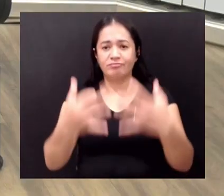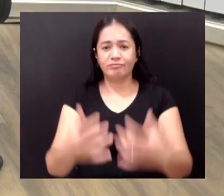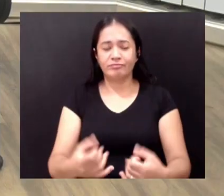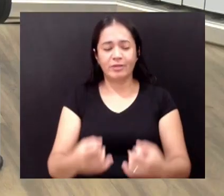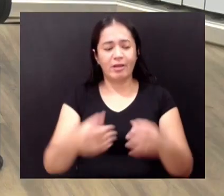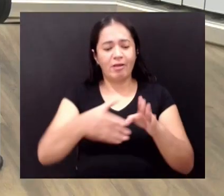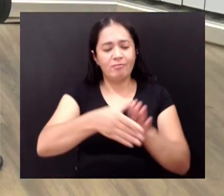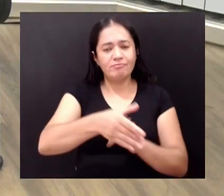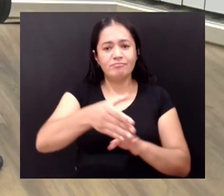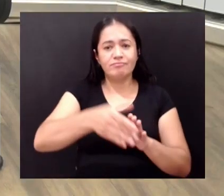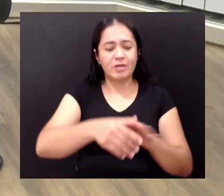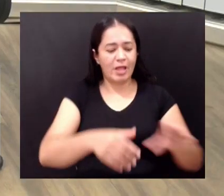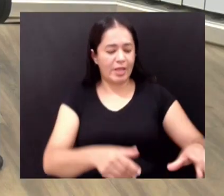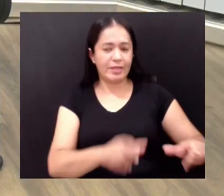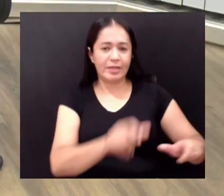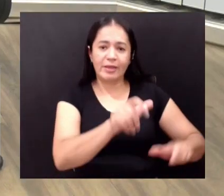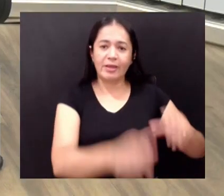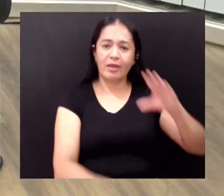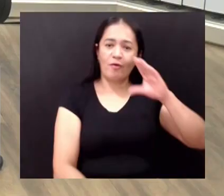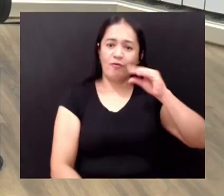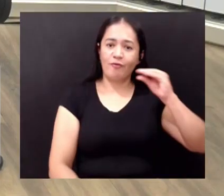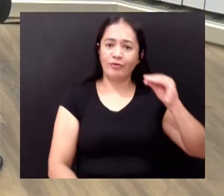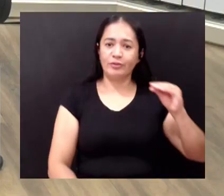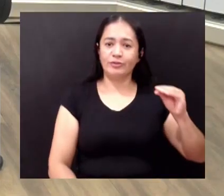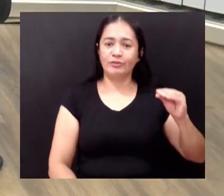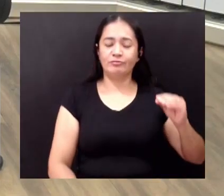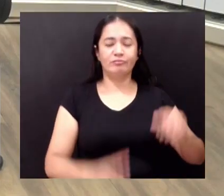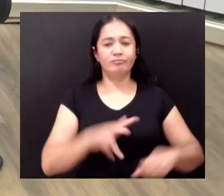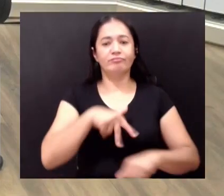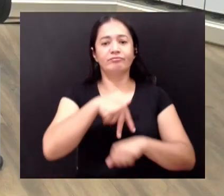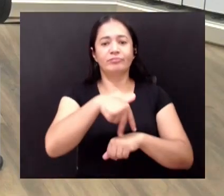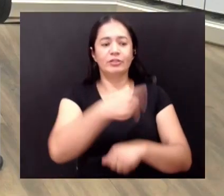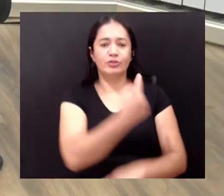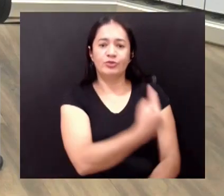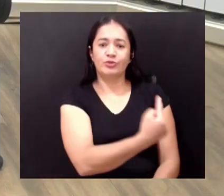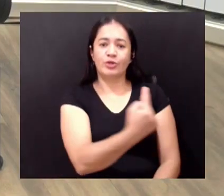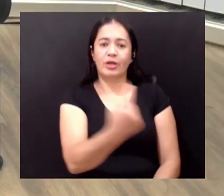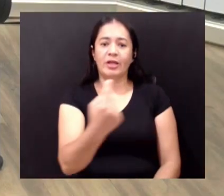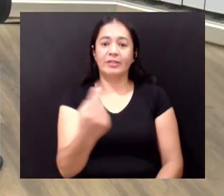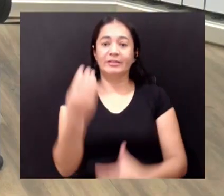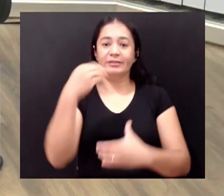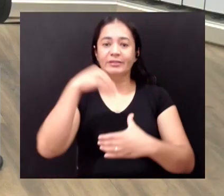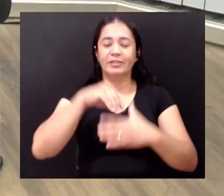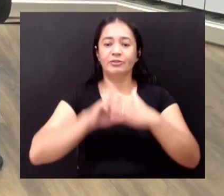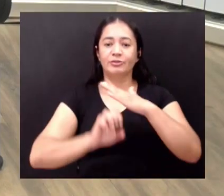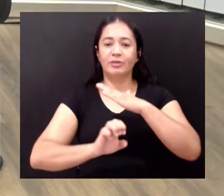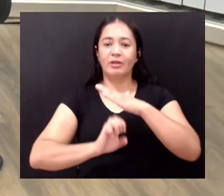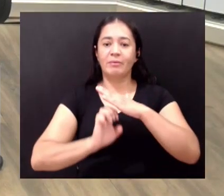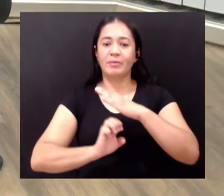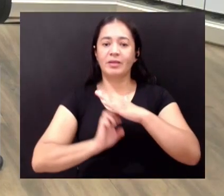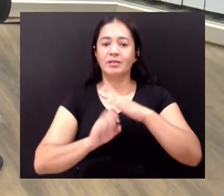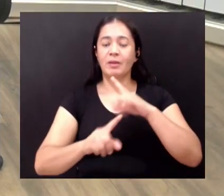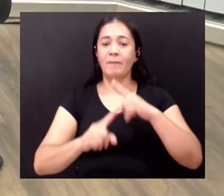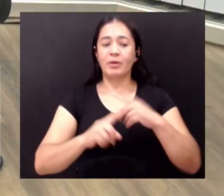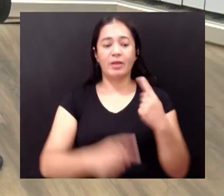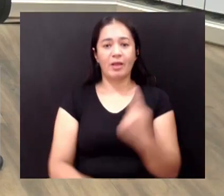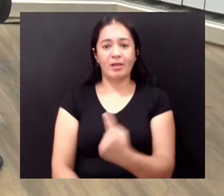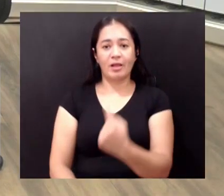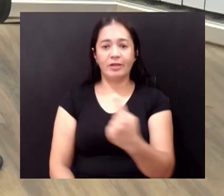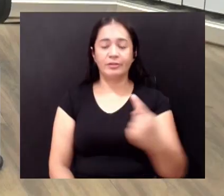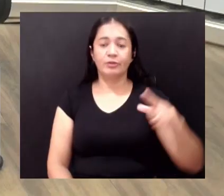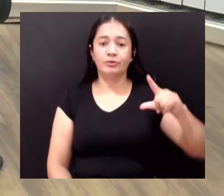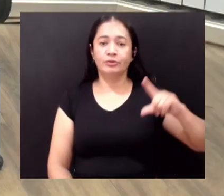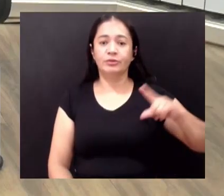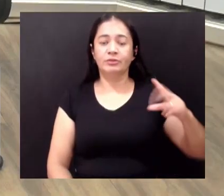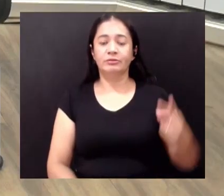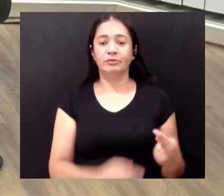de cada um, né, o posicionamento de cada um dentro da empresa, né, porque cada um tem ali a sua responsabilidade. É isso.